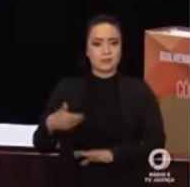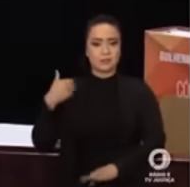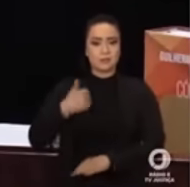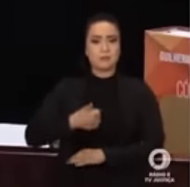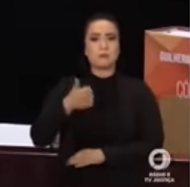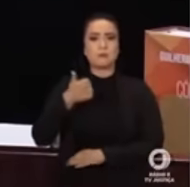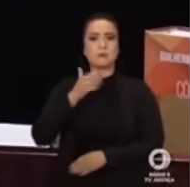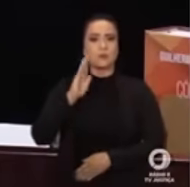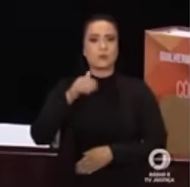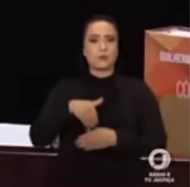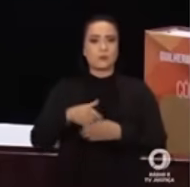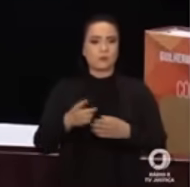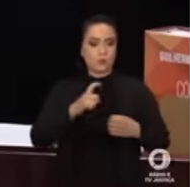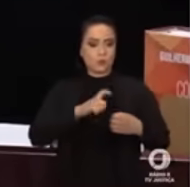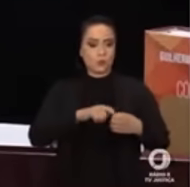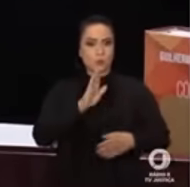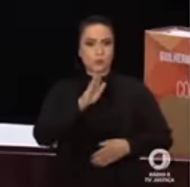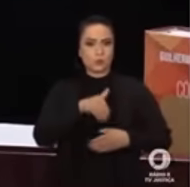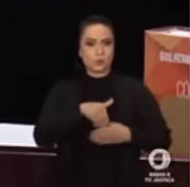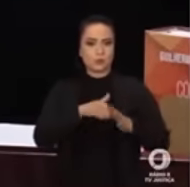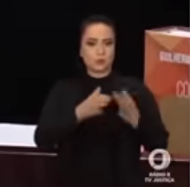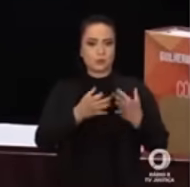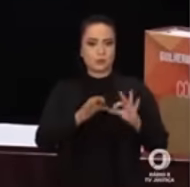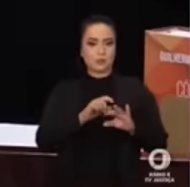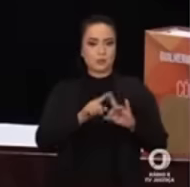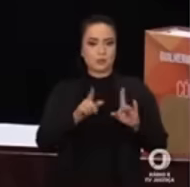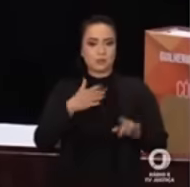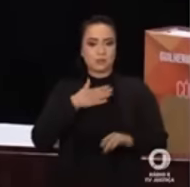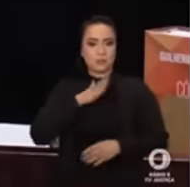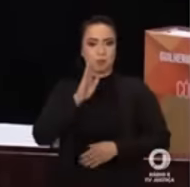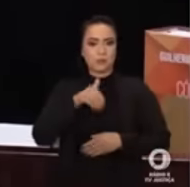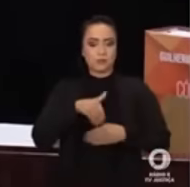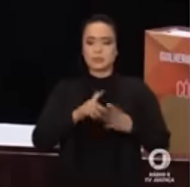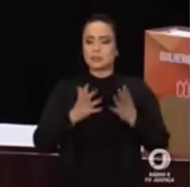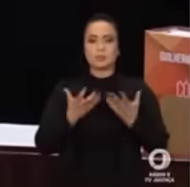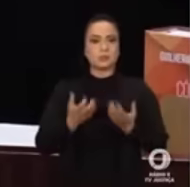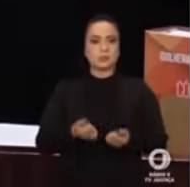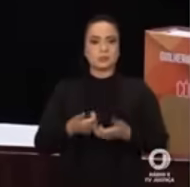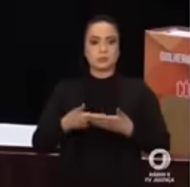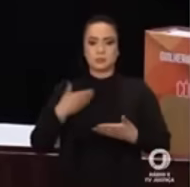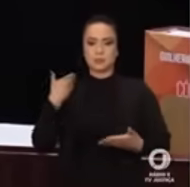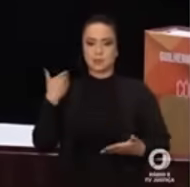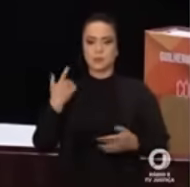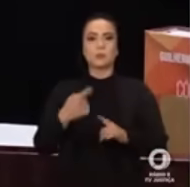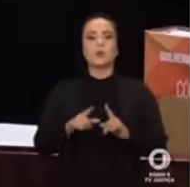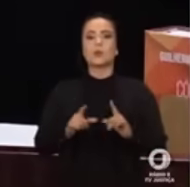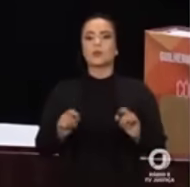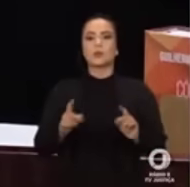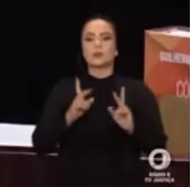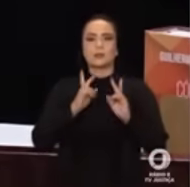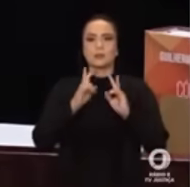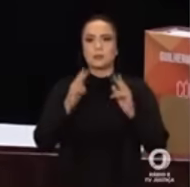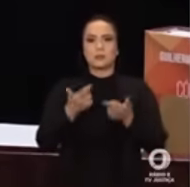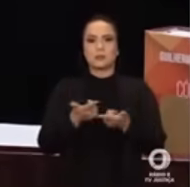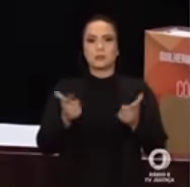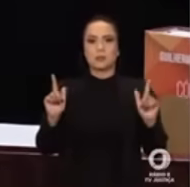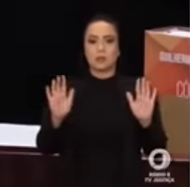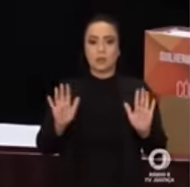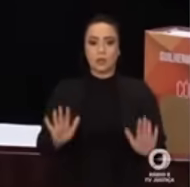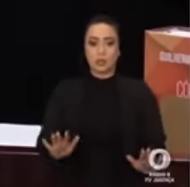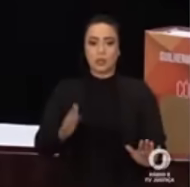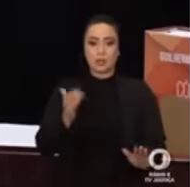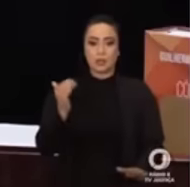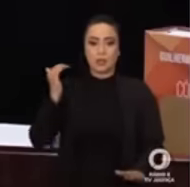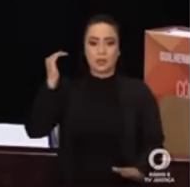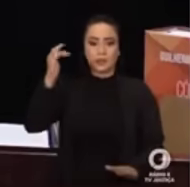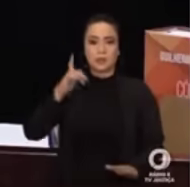nós voltamos a isso, mas, no meu voto, eu estou rejeitando a preliminar, porque não me parece que tenha havido, tanto que a excelência